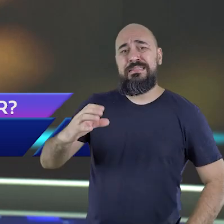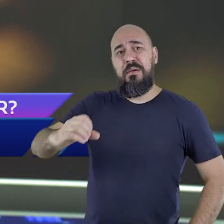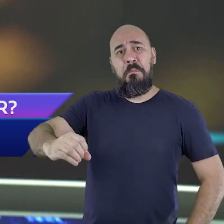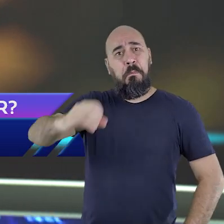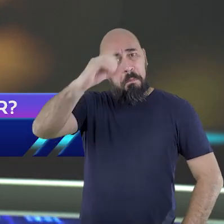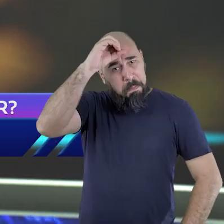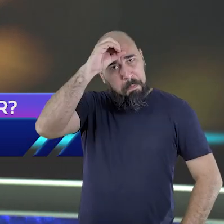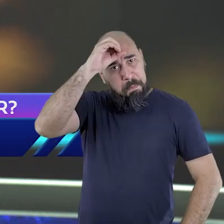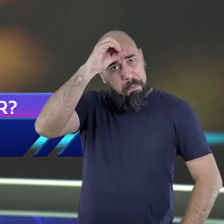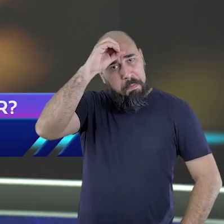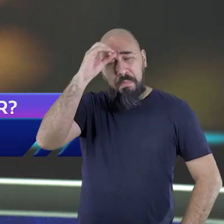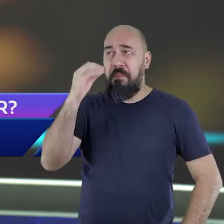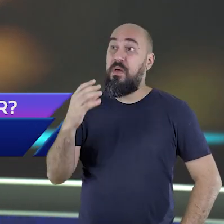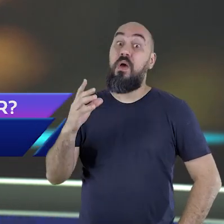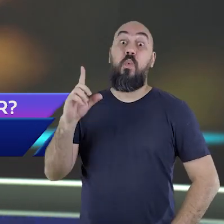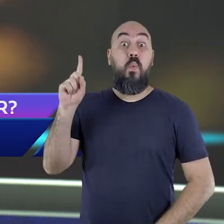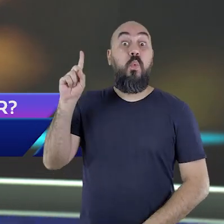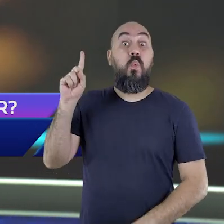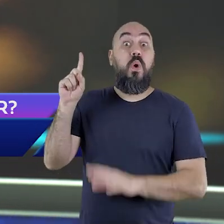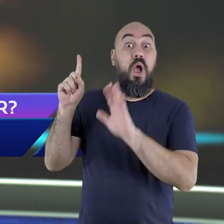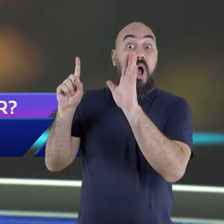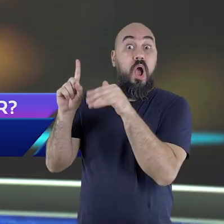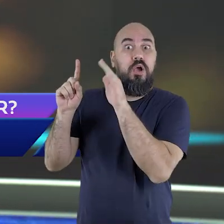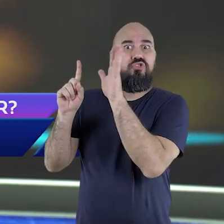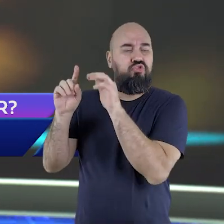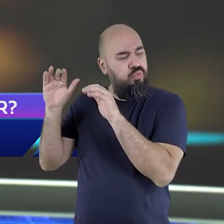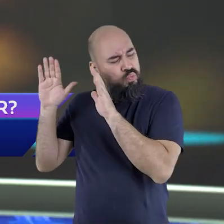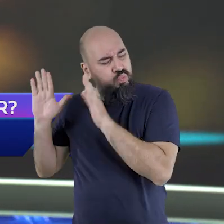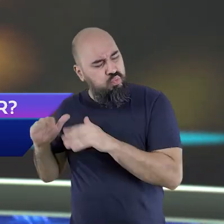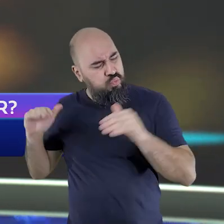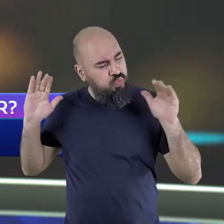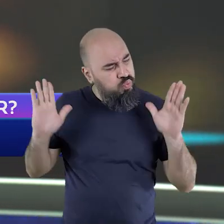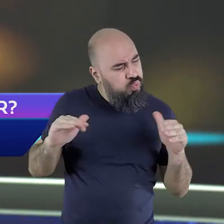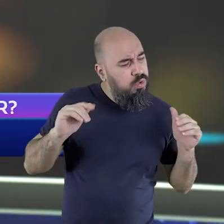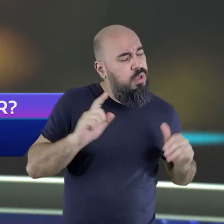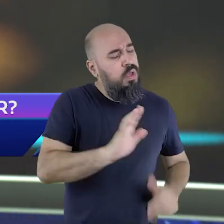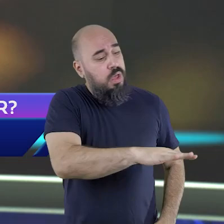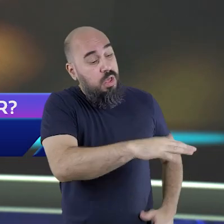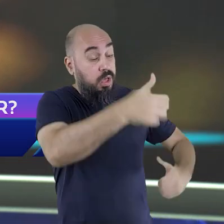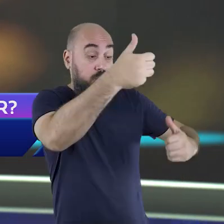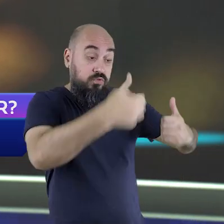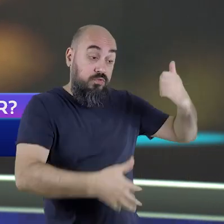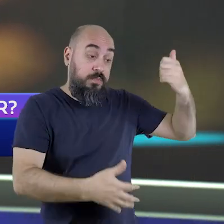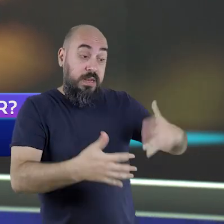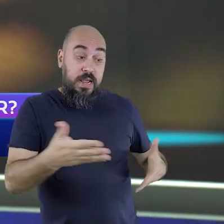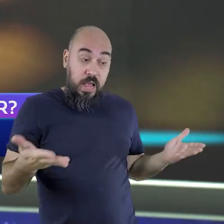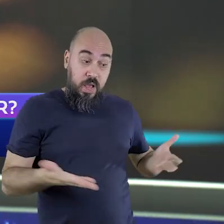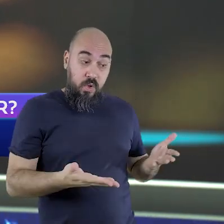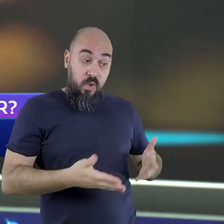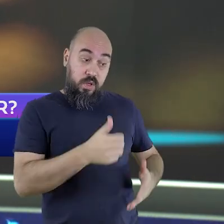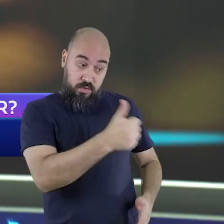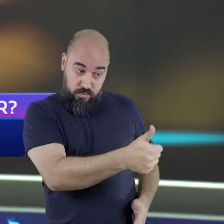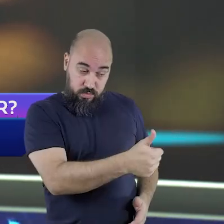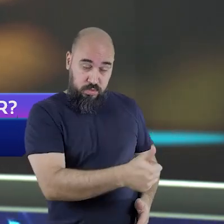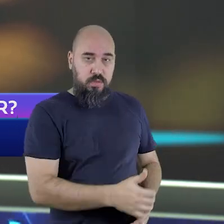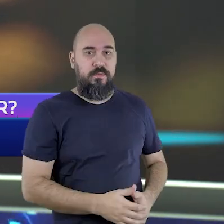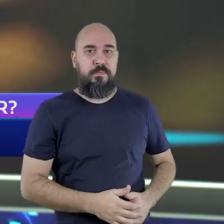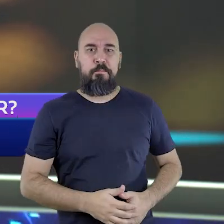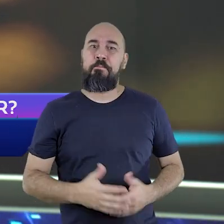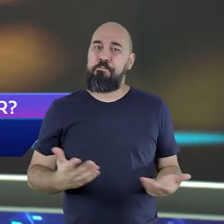vem para lhe fazer entender aquilo que ele ainda não sabia. Mas vamos continuar. Versículo 24, diz